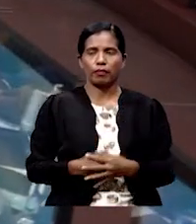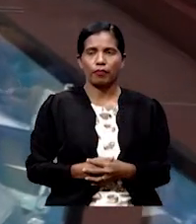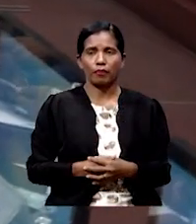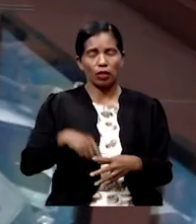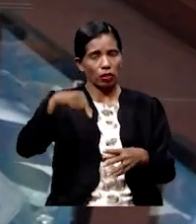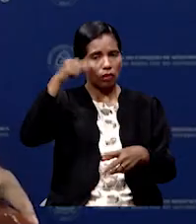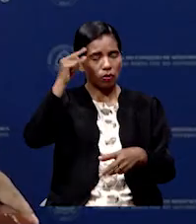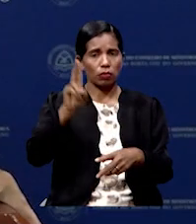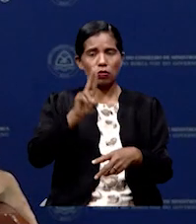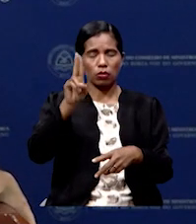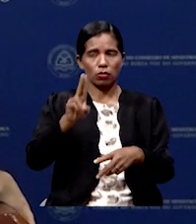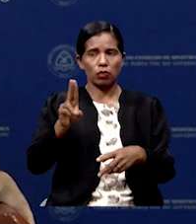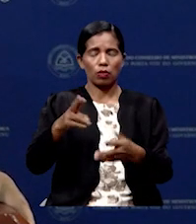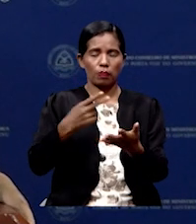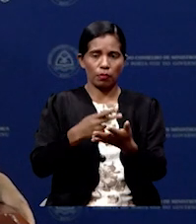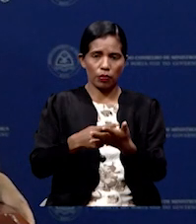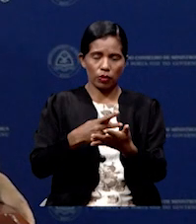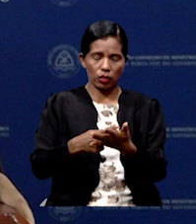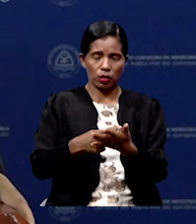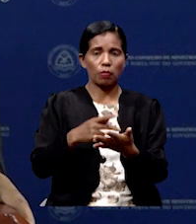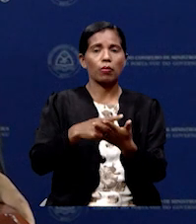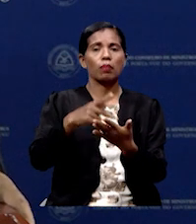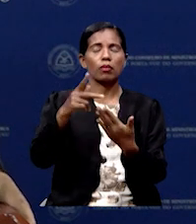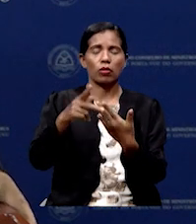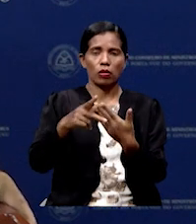aprova projeto proposta de resolução no Parlamento Nacional.